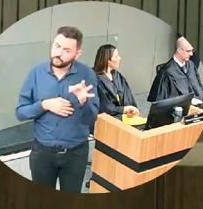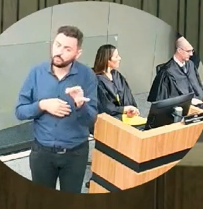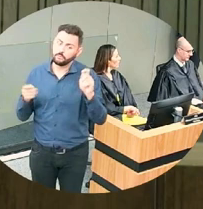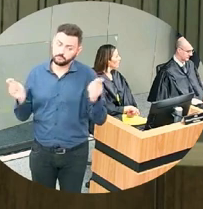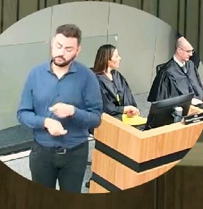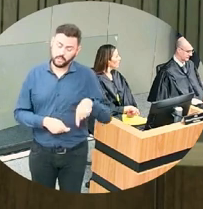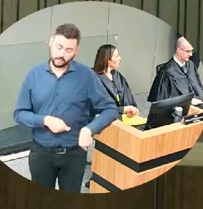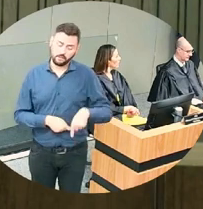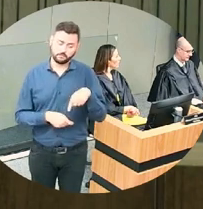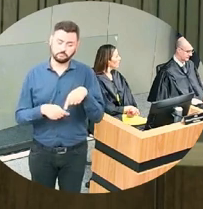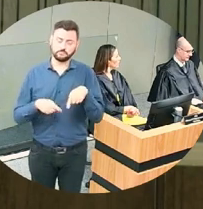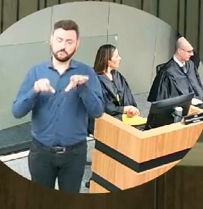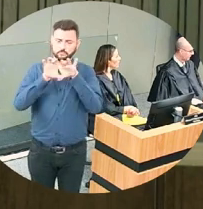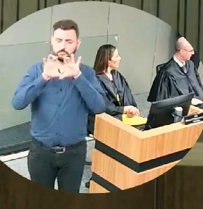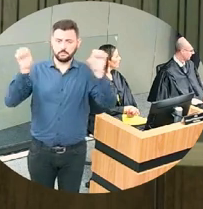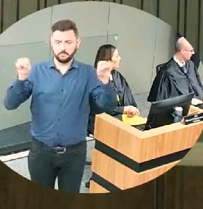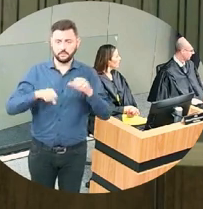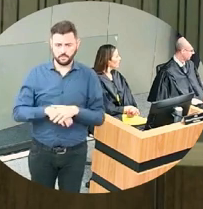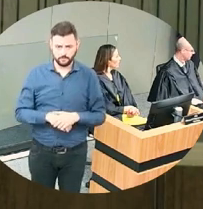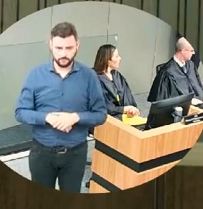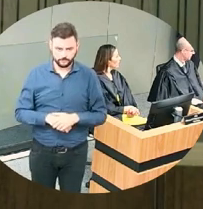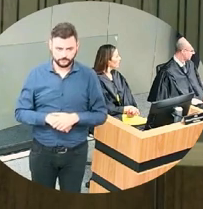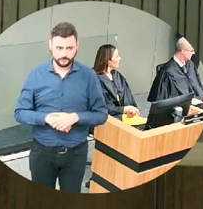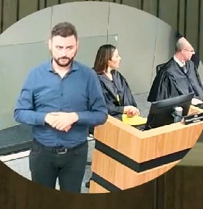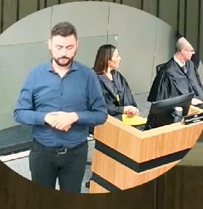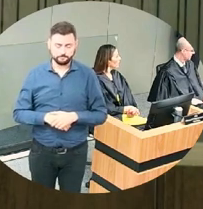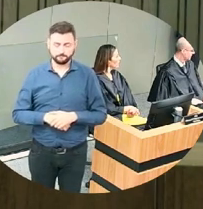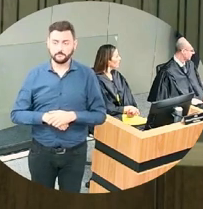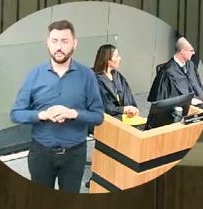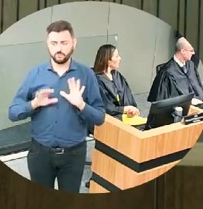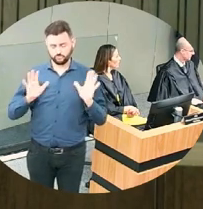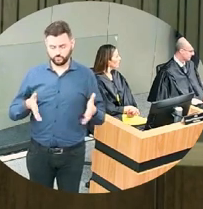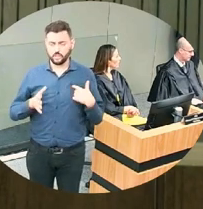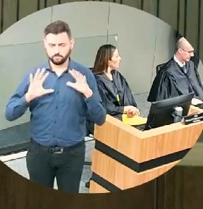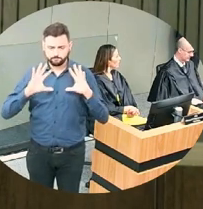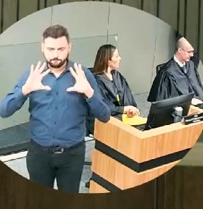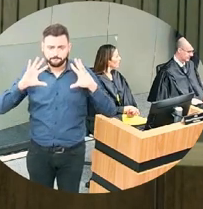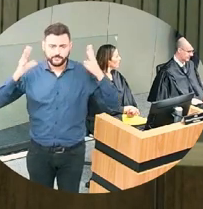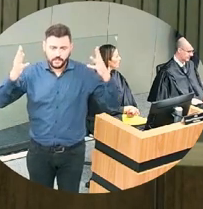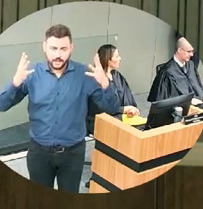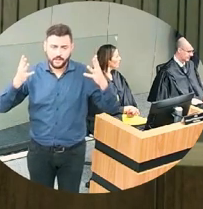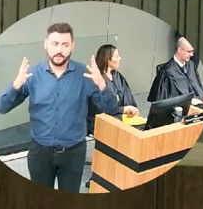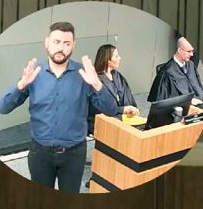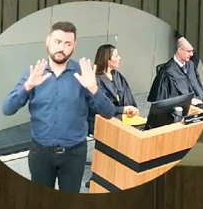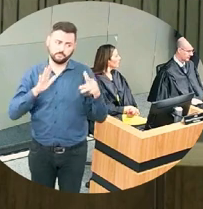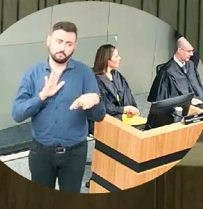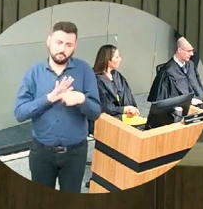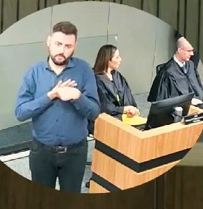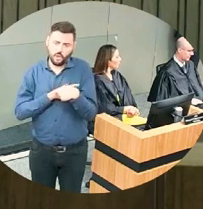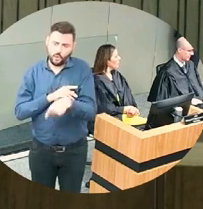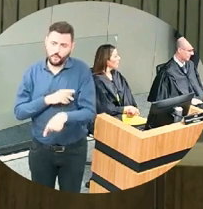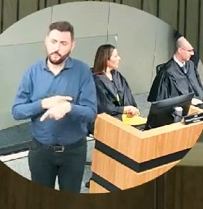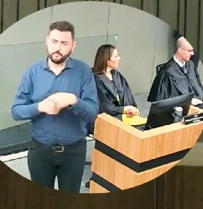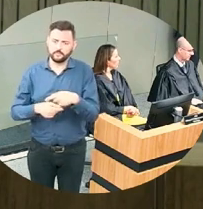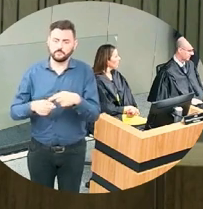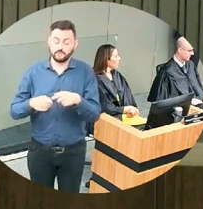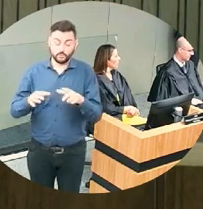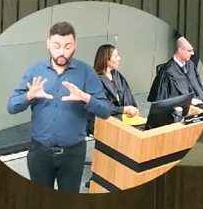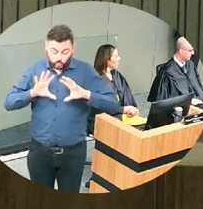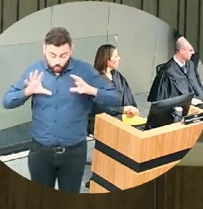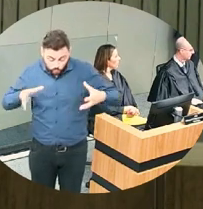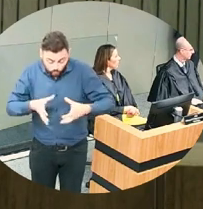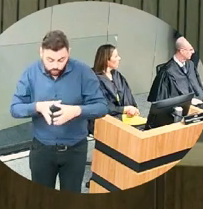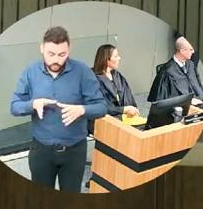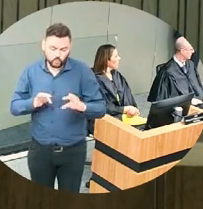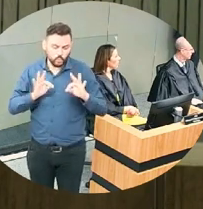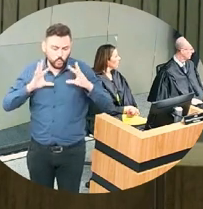do nosso tribunal fizemos um grande evento de inovação o inova JT summit 23 que reuniu